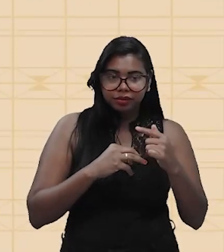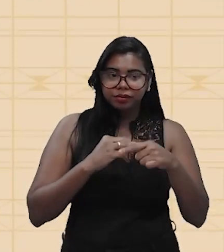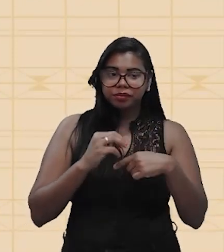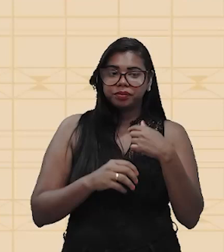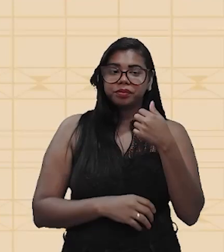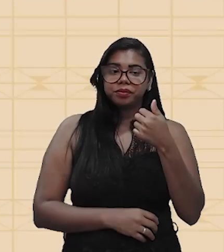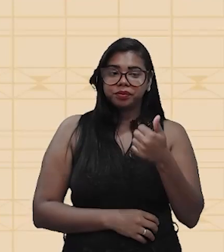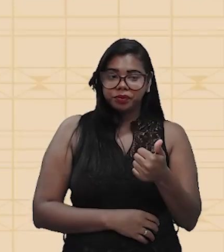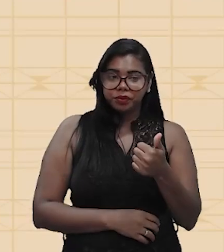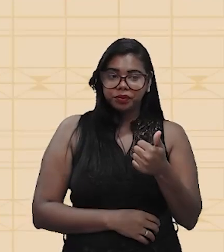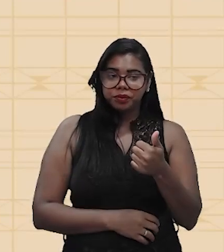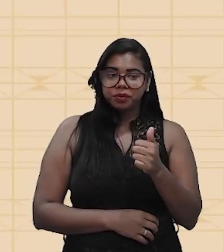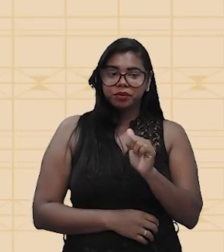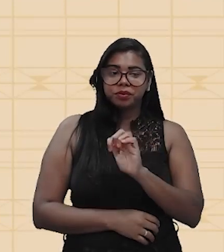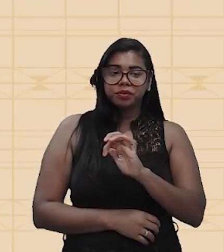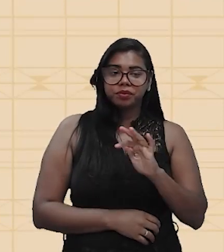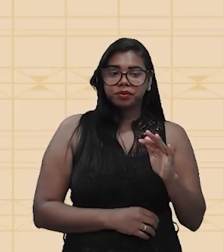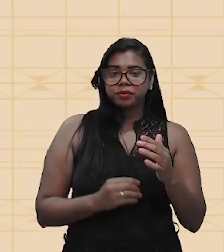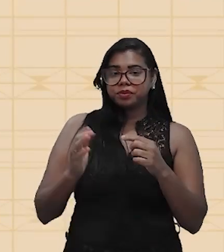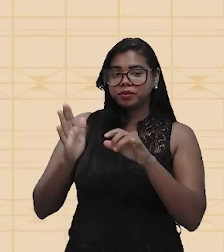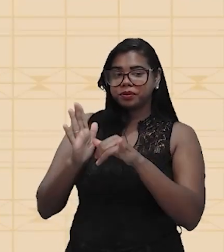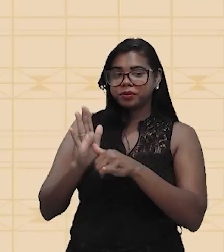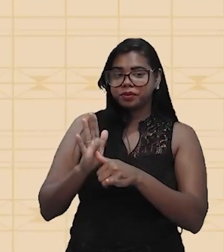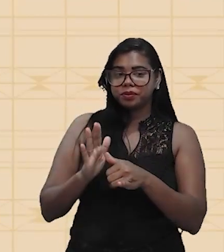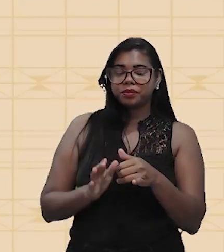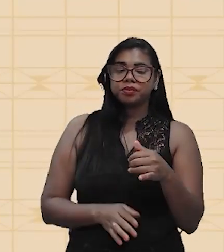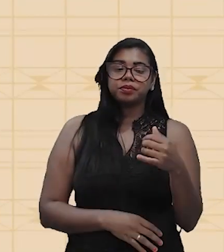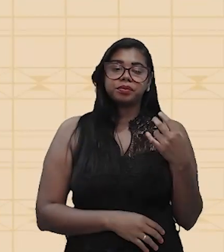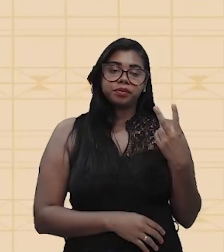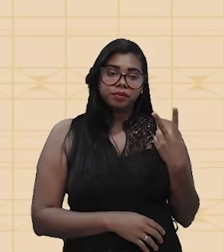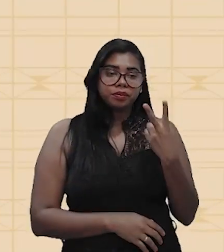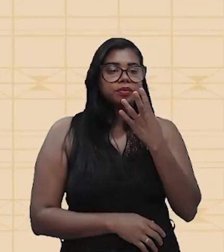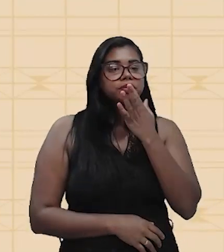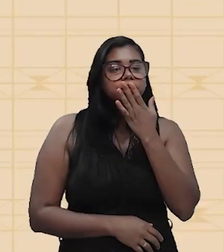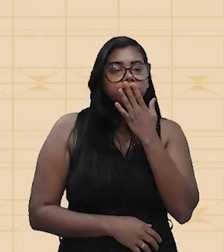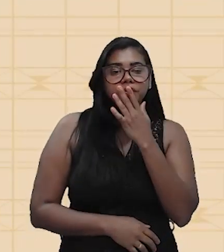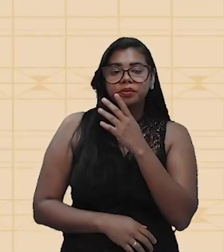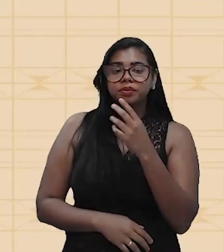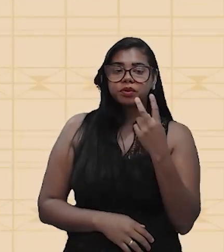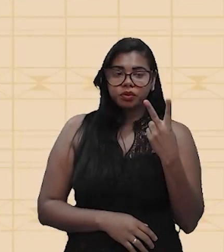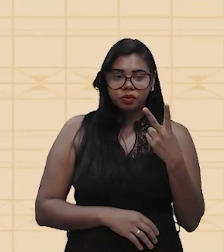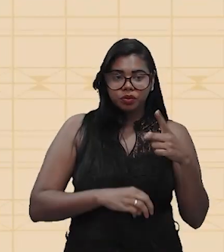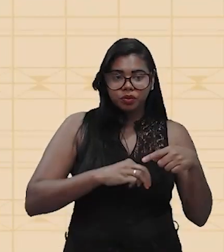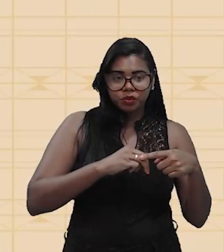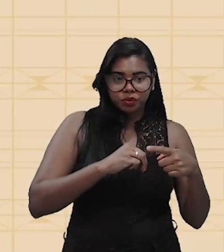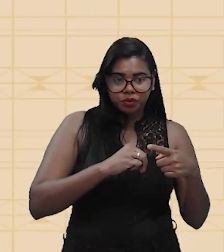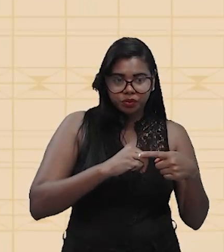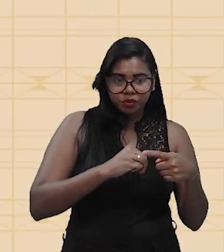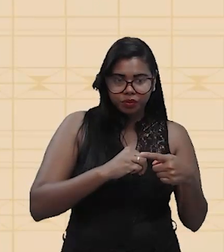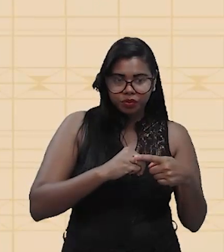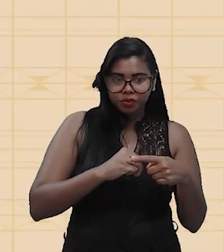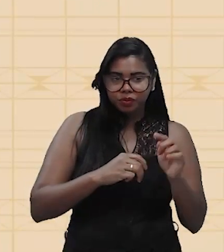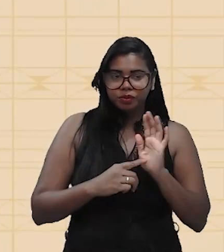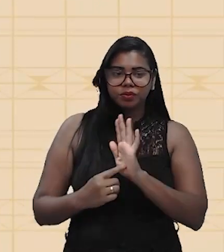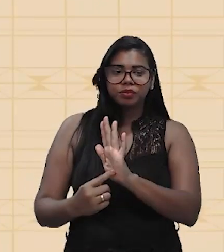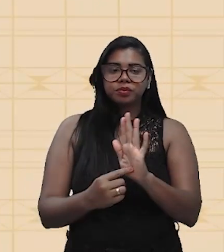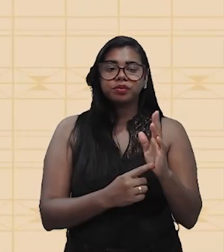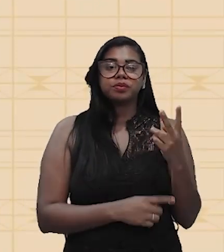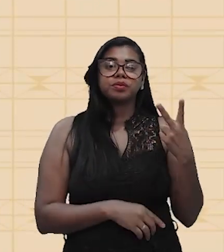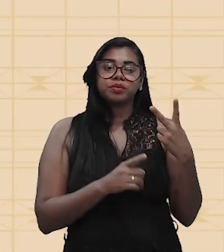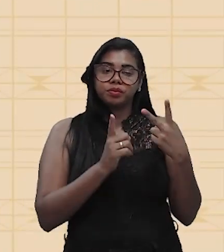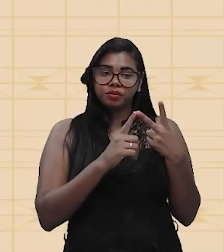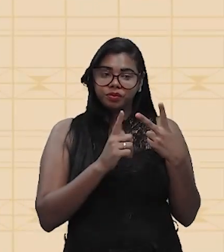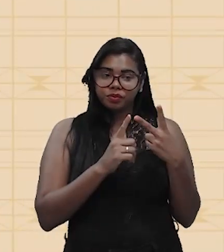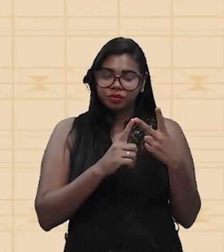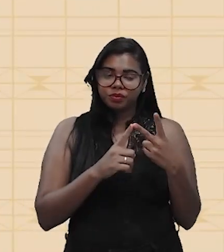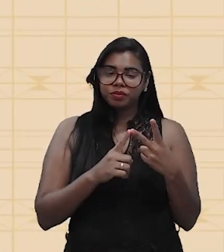primeiro dígito do resistor. Já a segunda cor, o segundo anel, representa o segundo dígito.